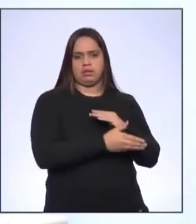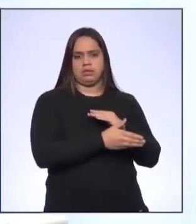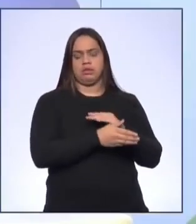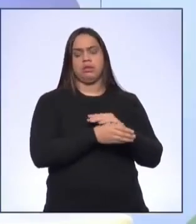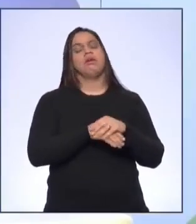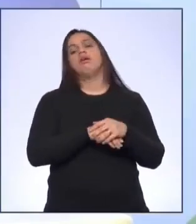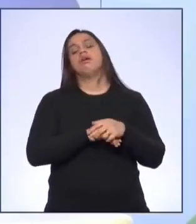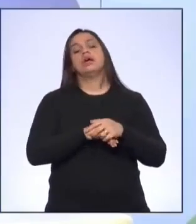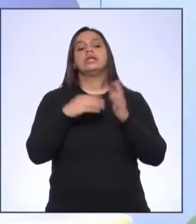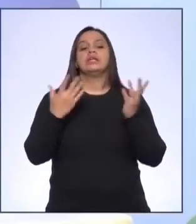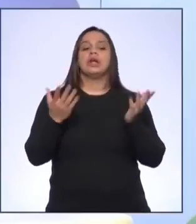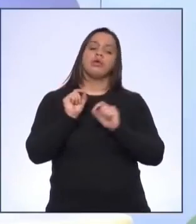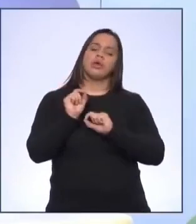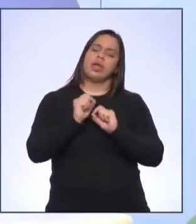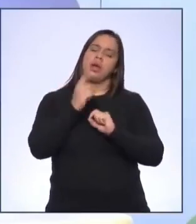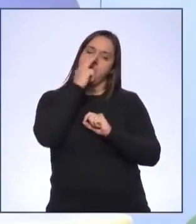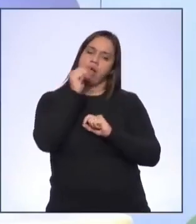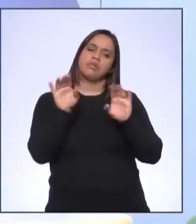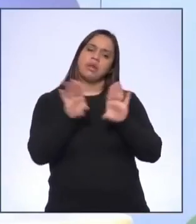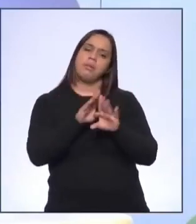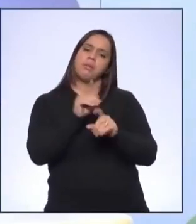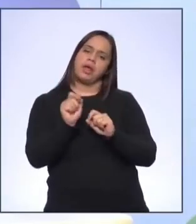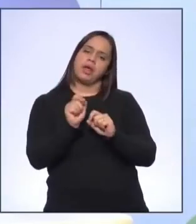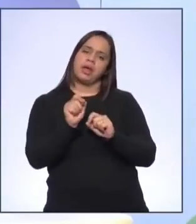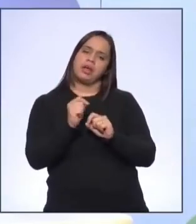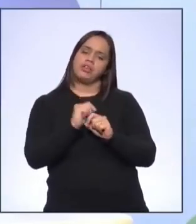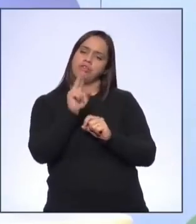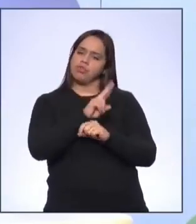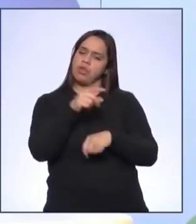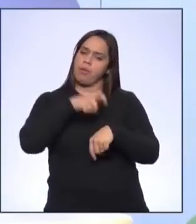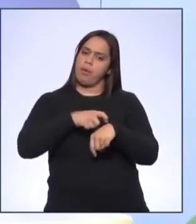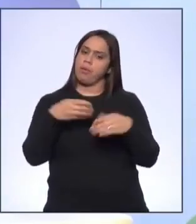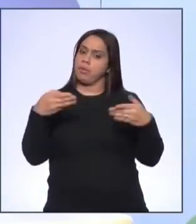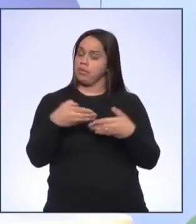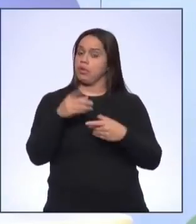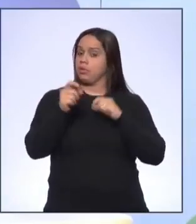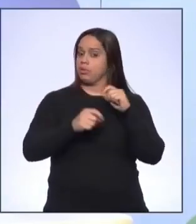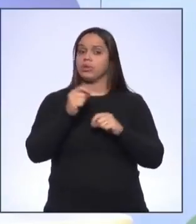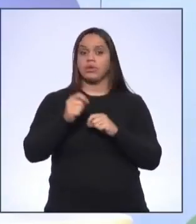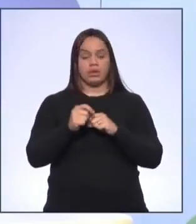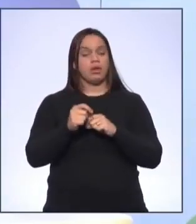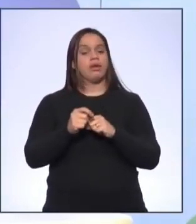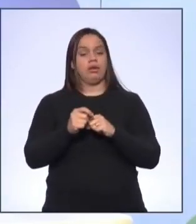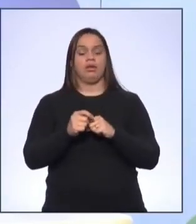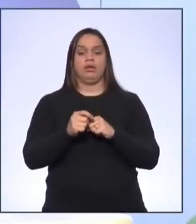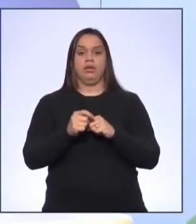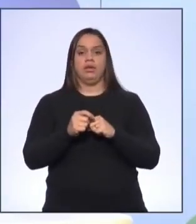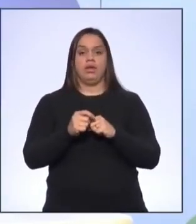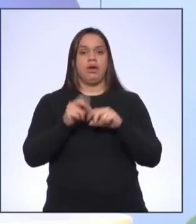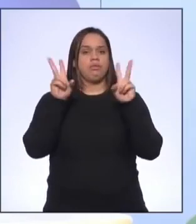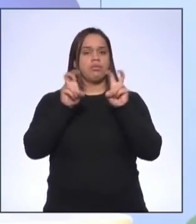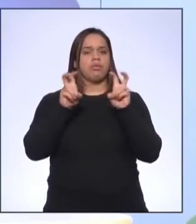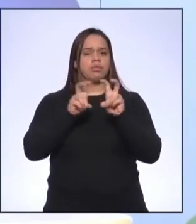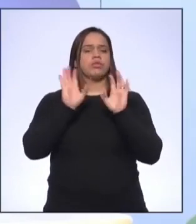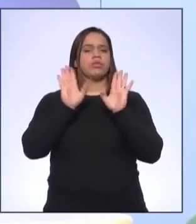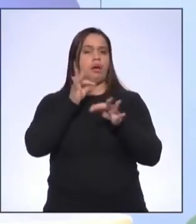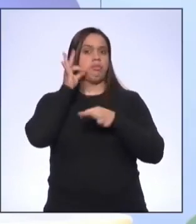acho que até, professor, dá para a gente trazer para o momento atual uma questão assim que tem sido bem